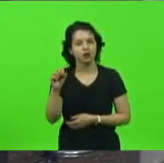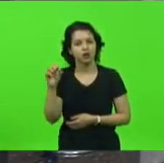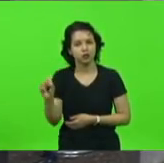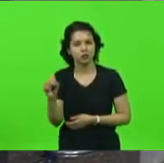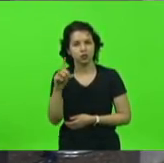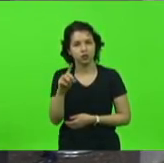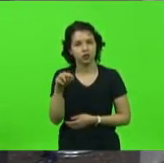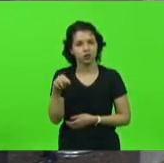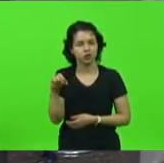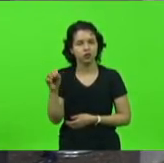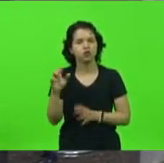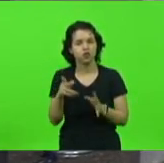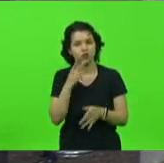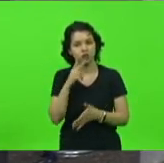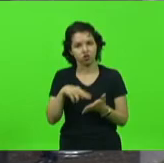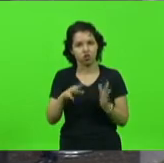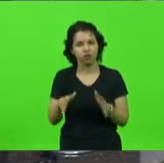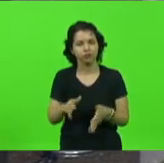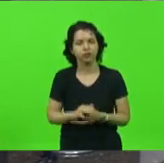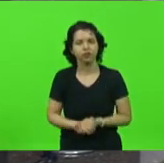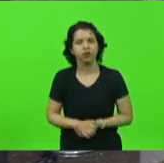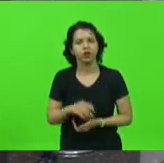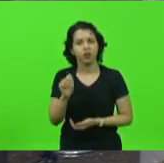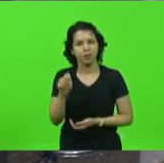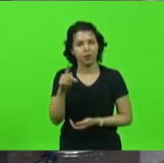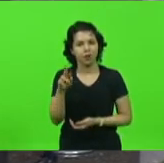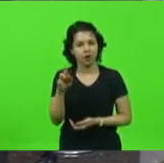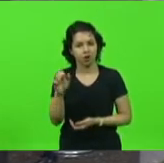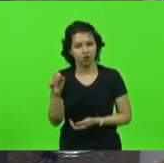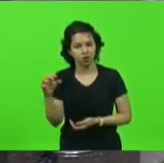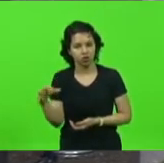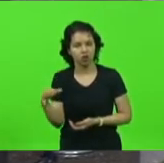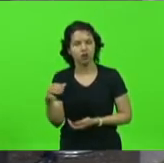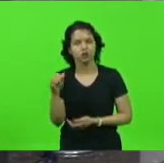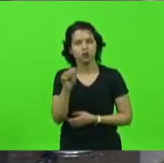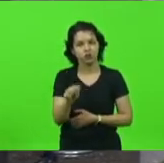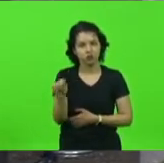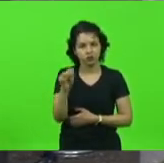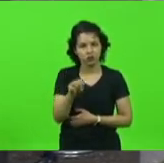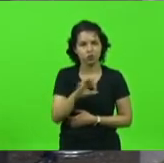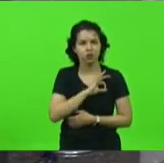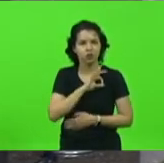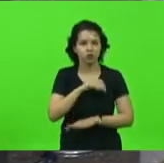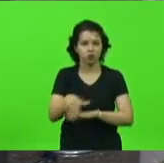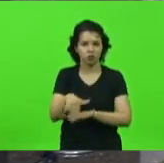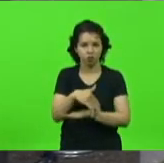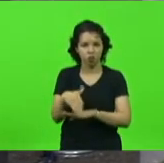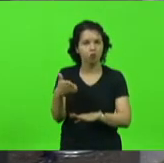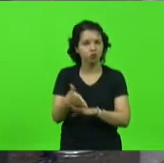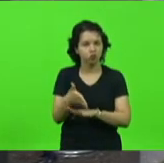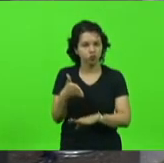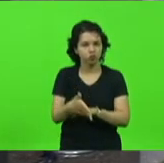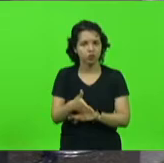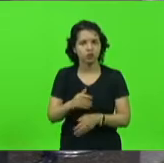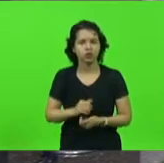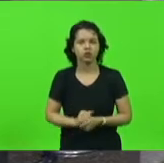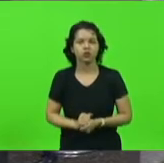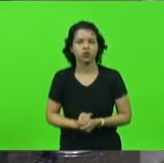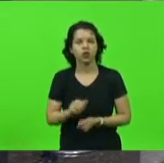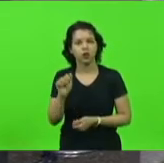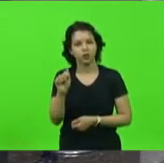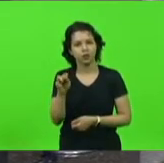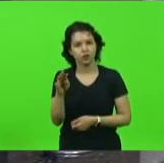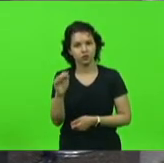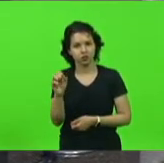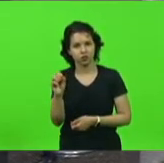ASSBMSS, já li esse, a PRASC, Associação dos Praças de Santa Catarina, que está bastante ativa, a BERSESC,